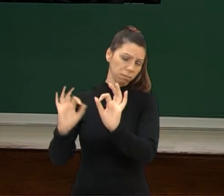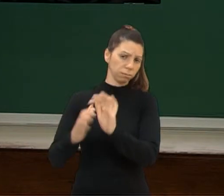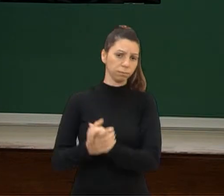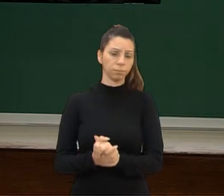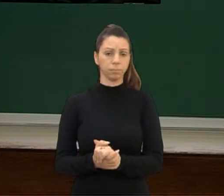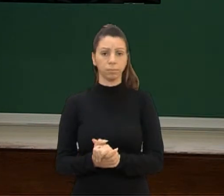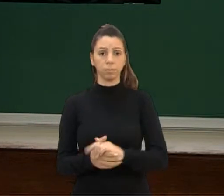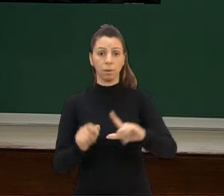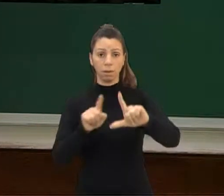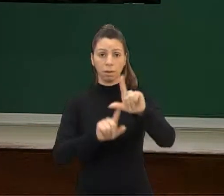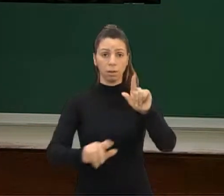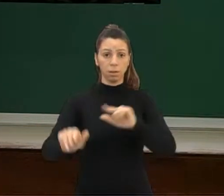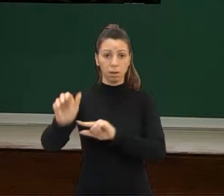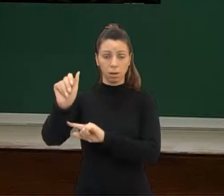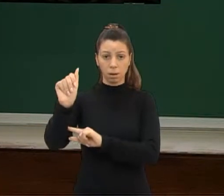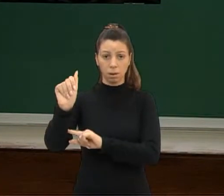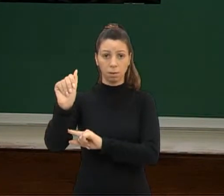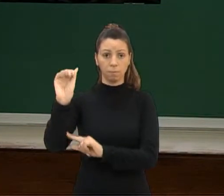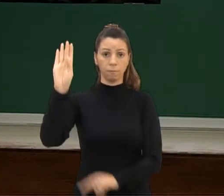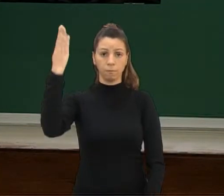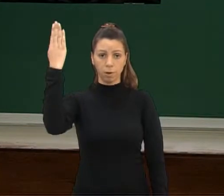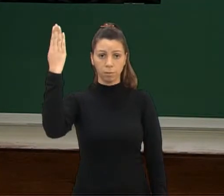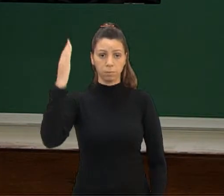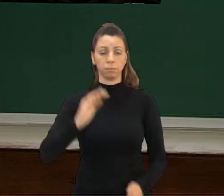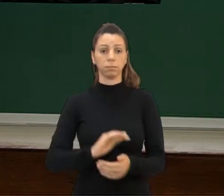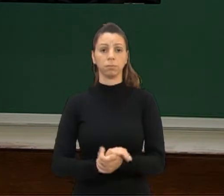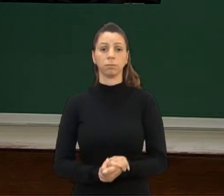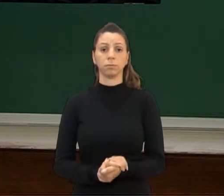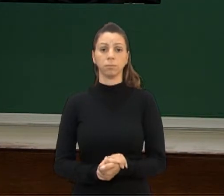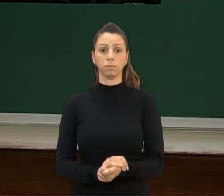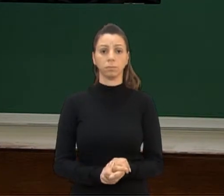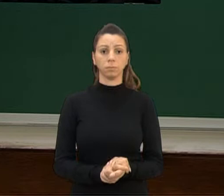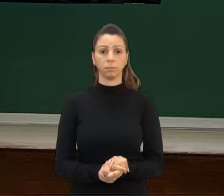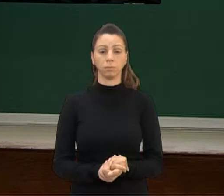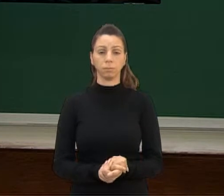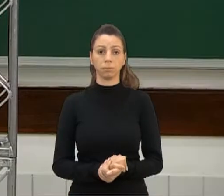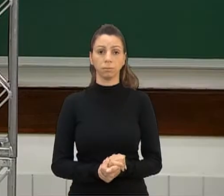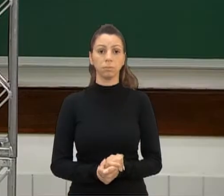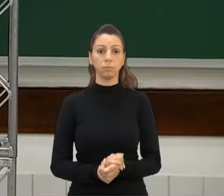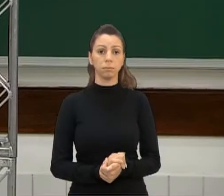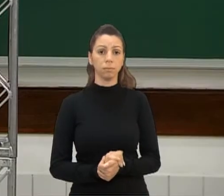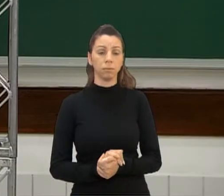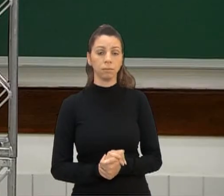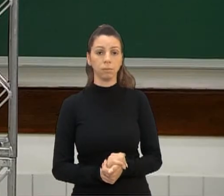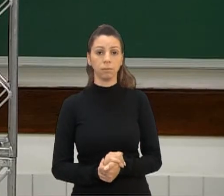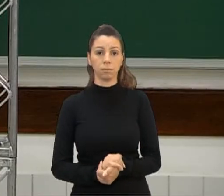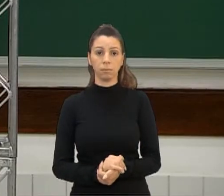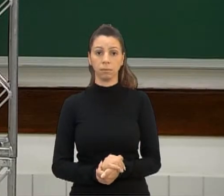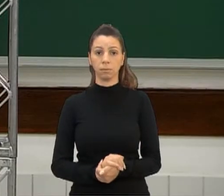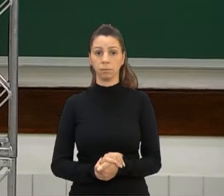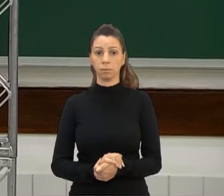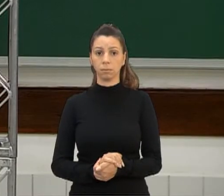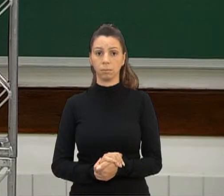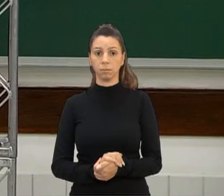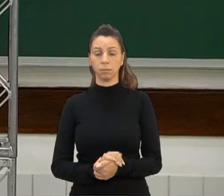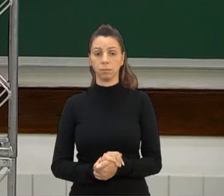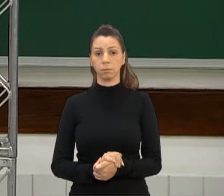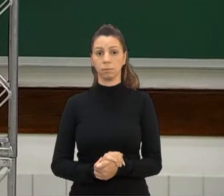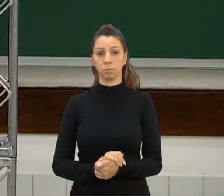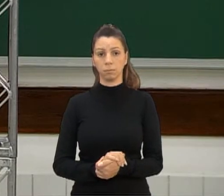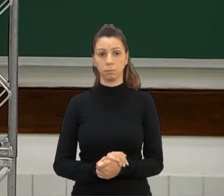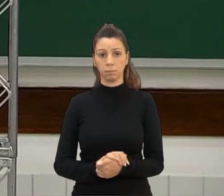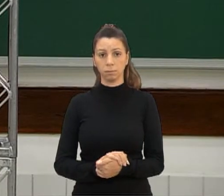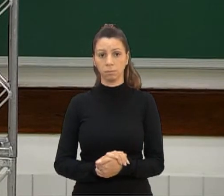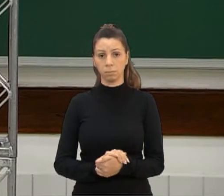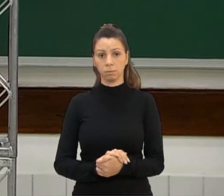é falsa. A letra B fala sobre uma fotografia e a possibilidade dela usuária venir a